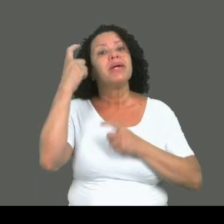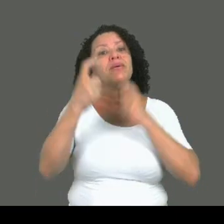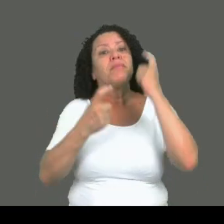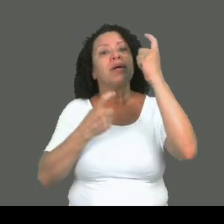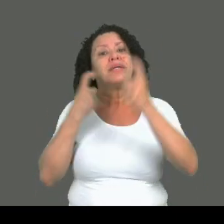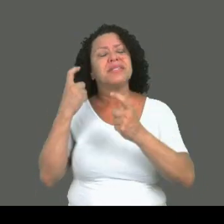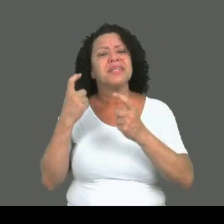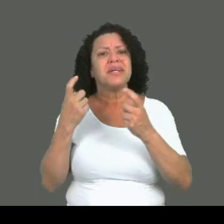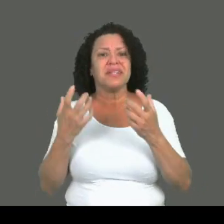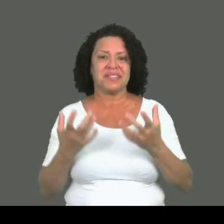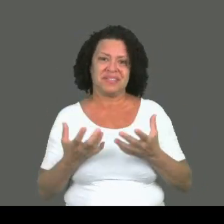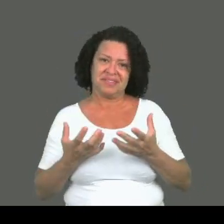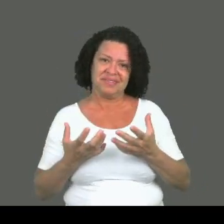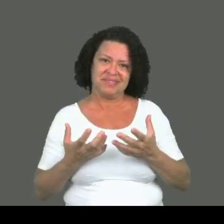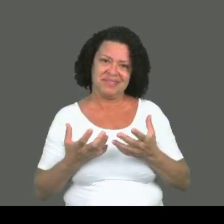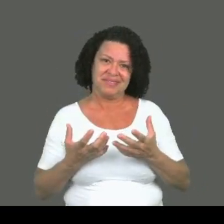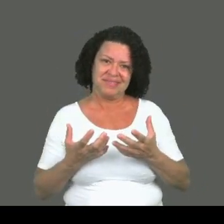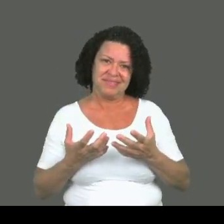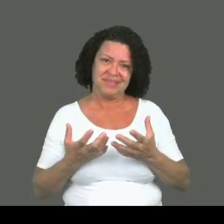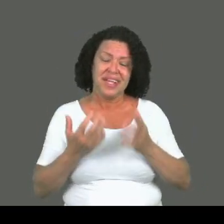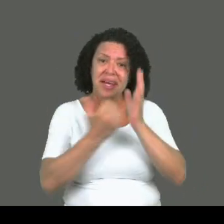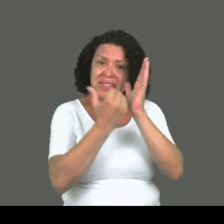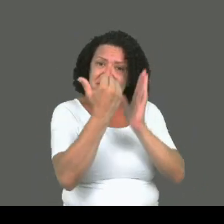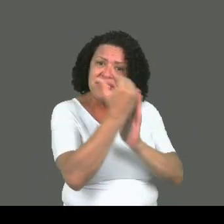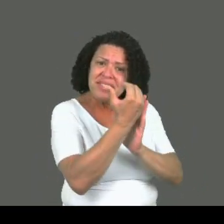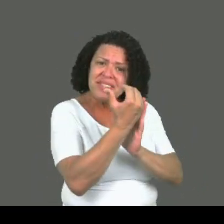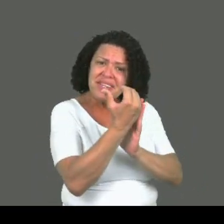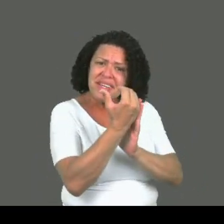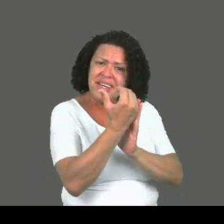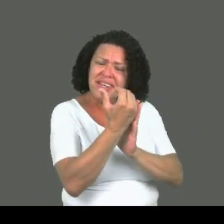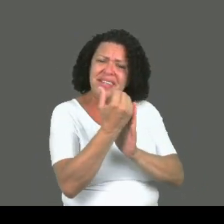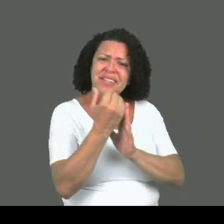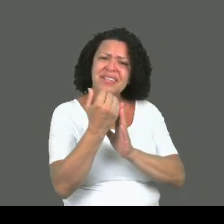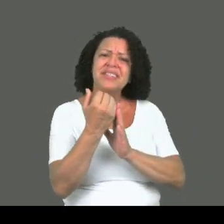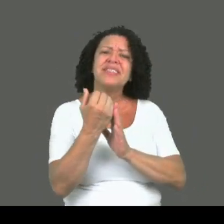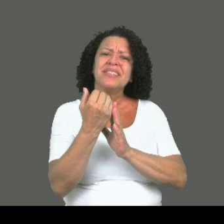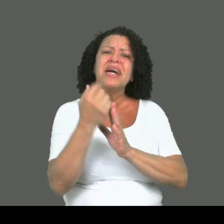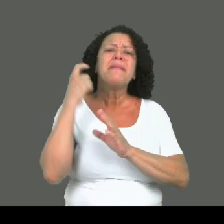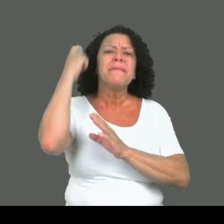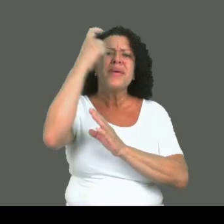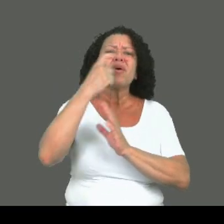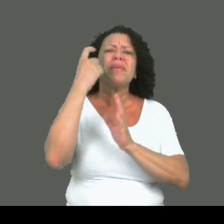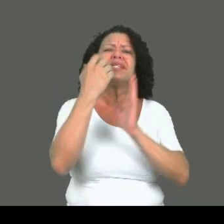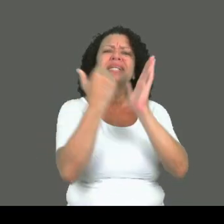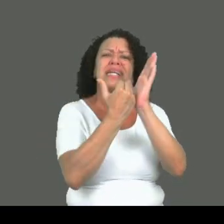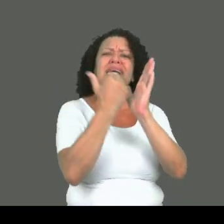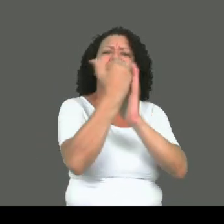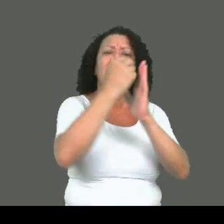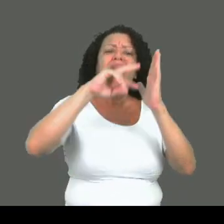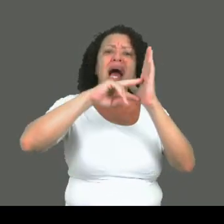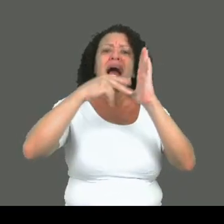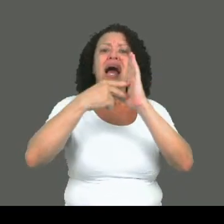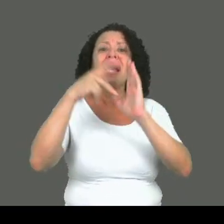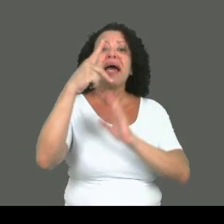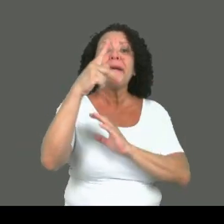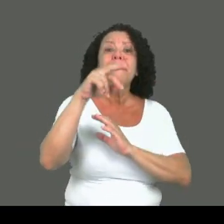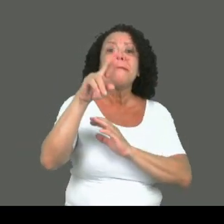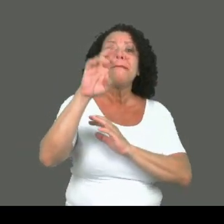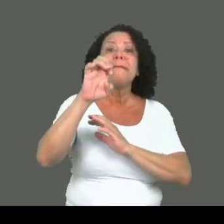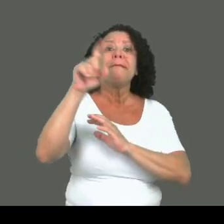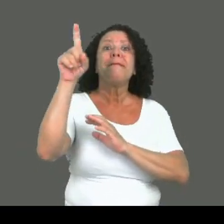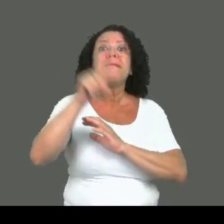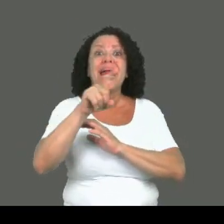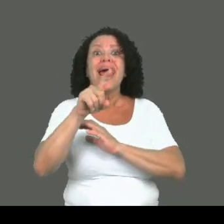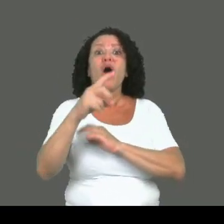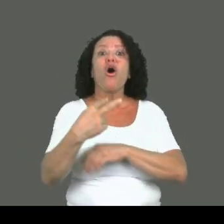Preocupação. Preocupação excessiva. O que significa preocupação? É a pré-ocupação, ou